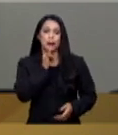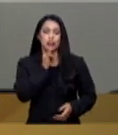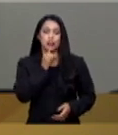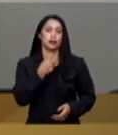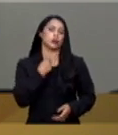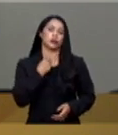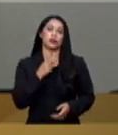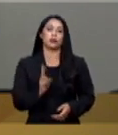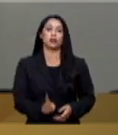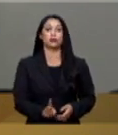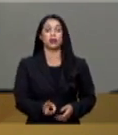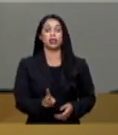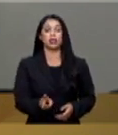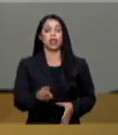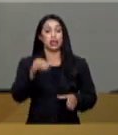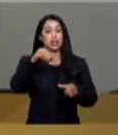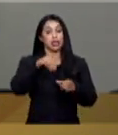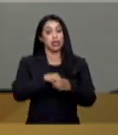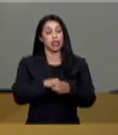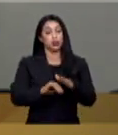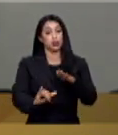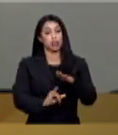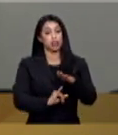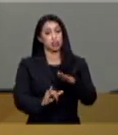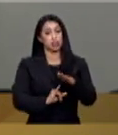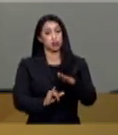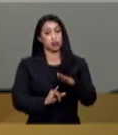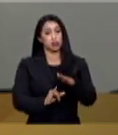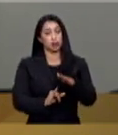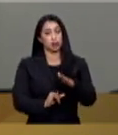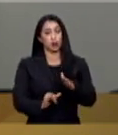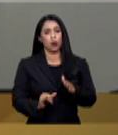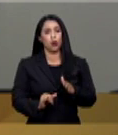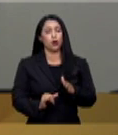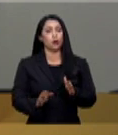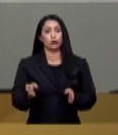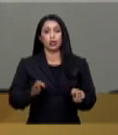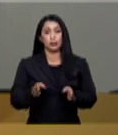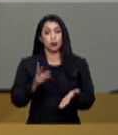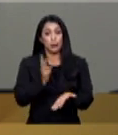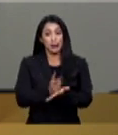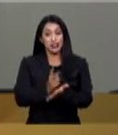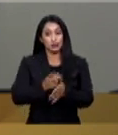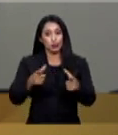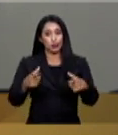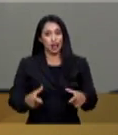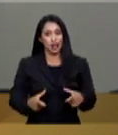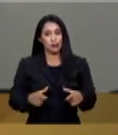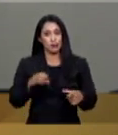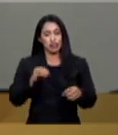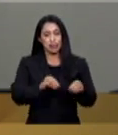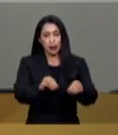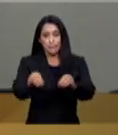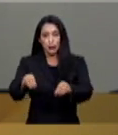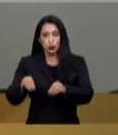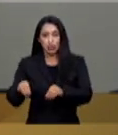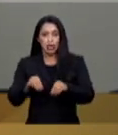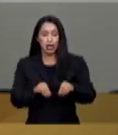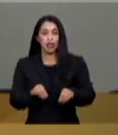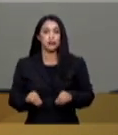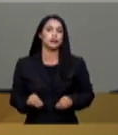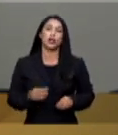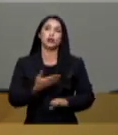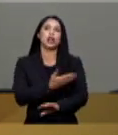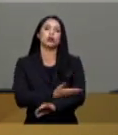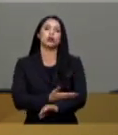manter nesses institutos as pessoas por longo tempo no mesmo lugar, não só porque elas se acostumam,